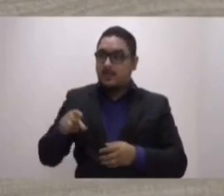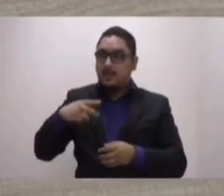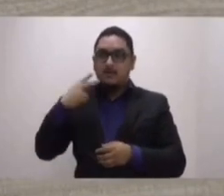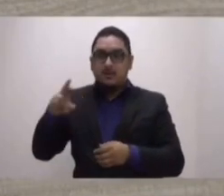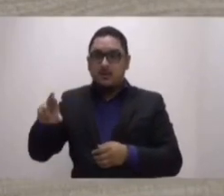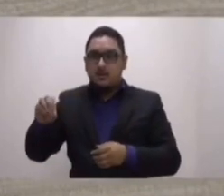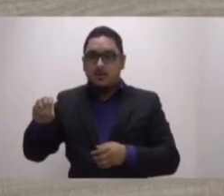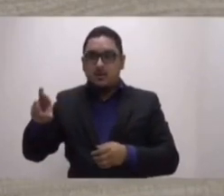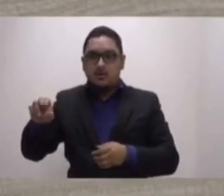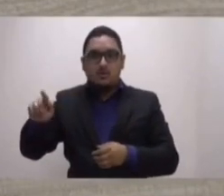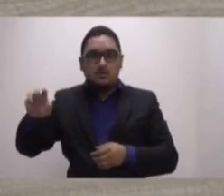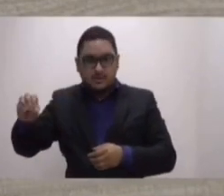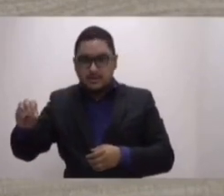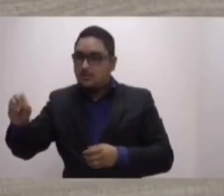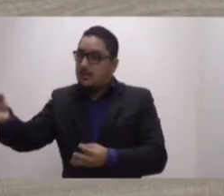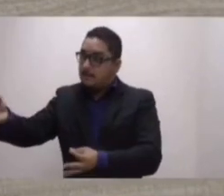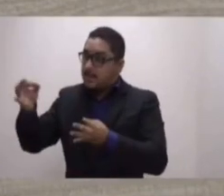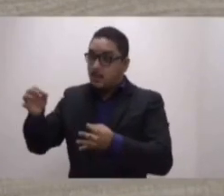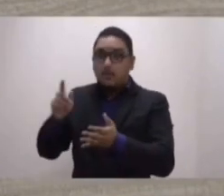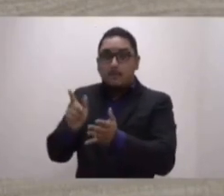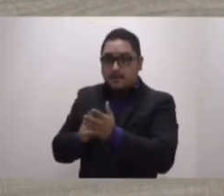eu vou assinar Sim essa essa CTI